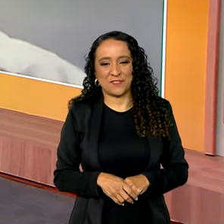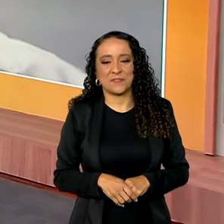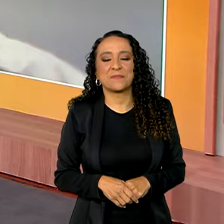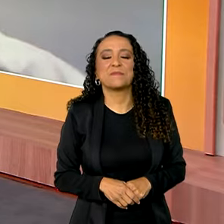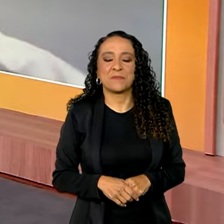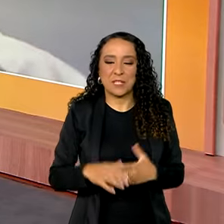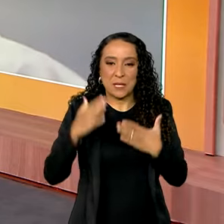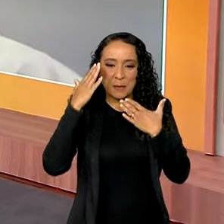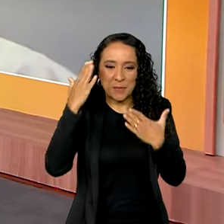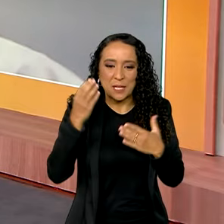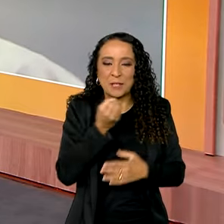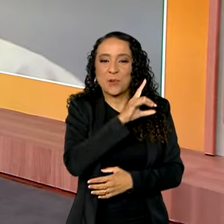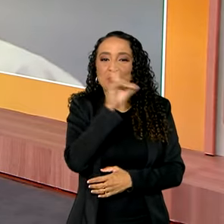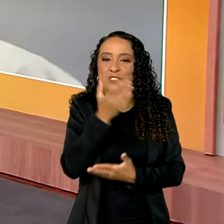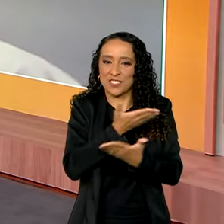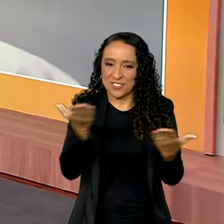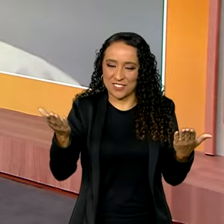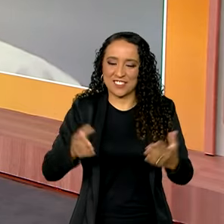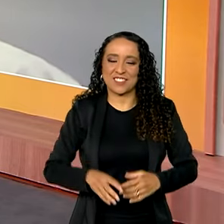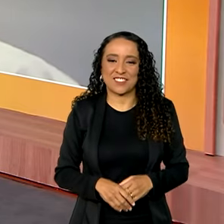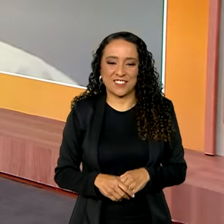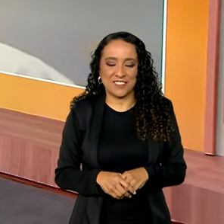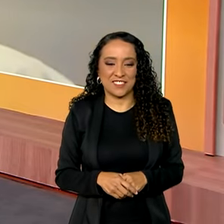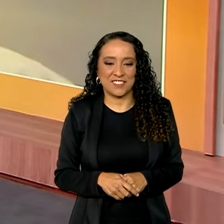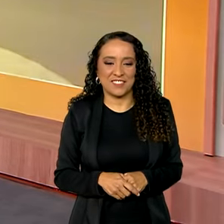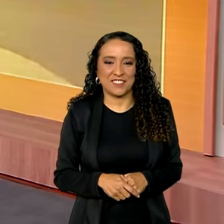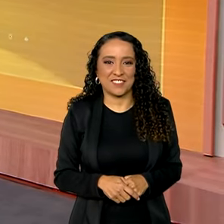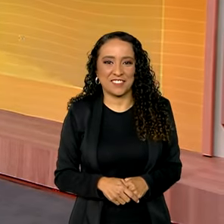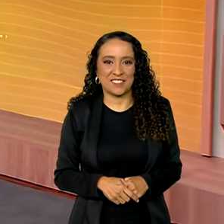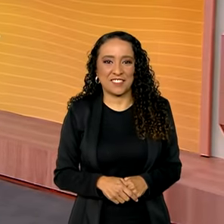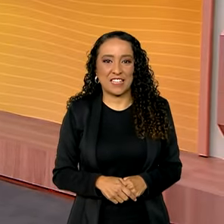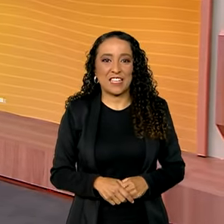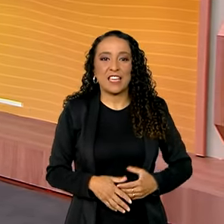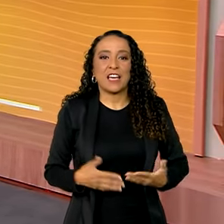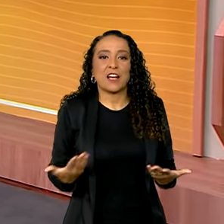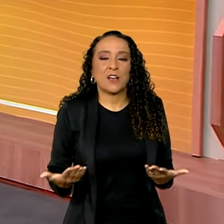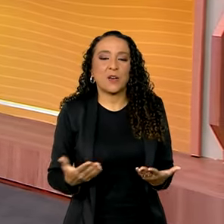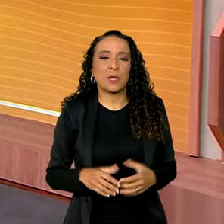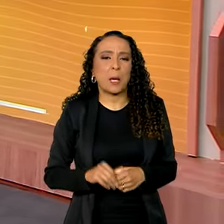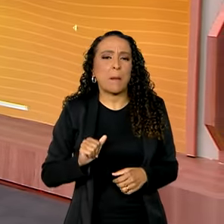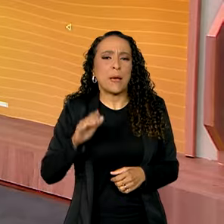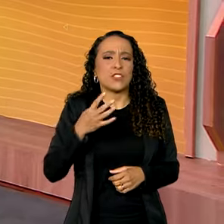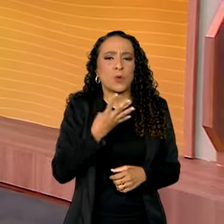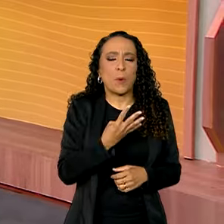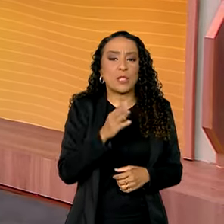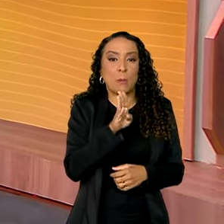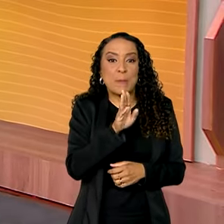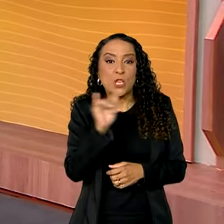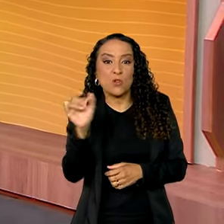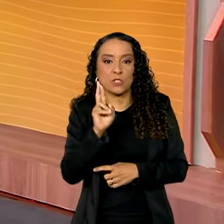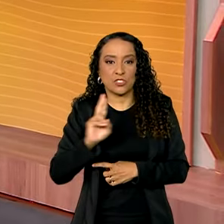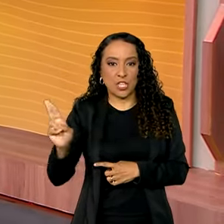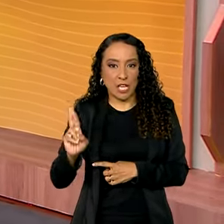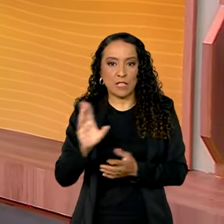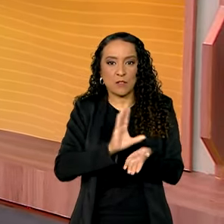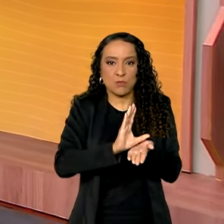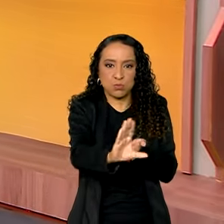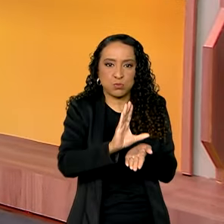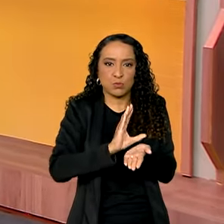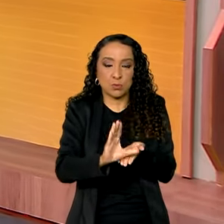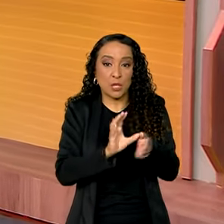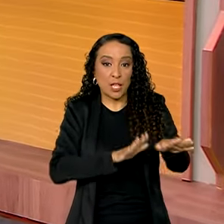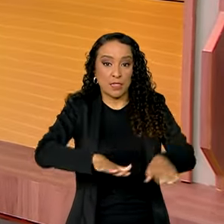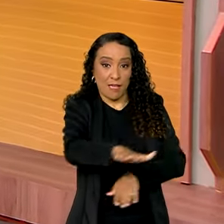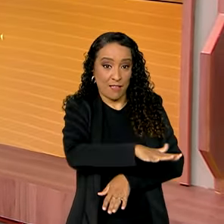Muito obrigado e bom dia a todos. Bom dia. Vamos falar agora de mais de 4 bilhões de reais em investimentos